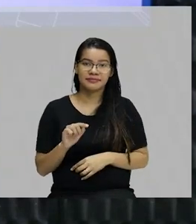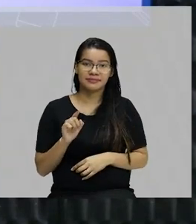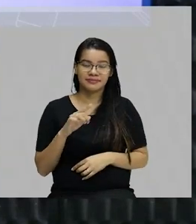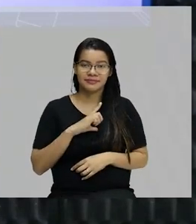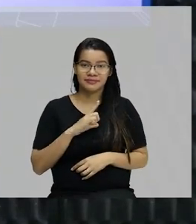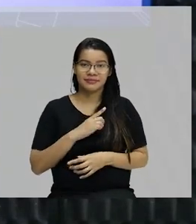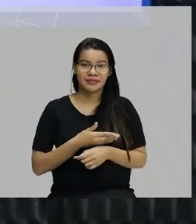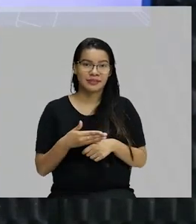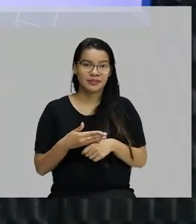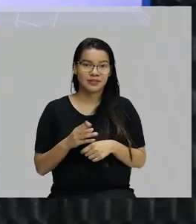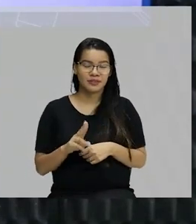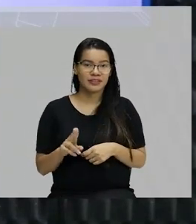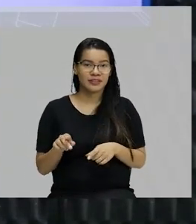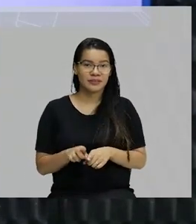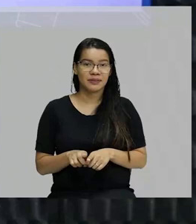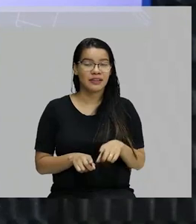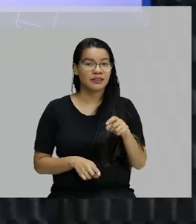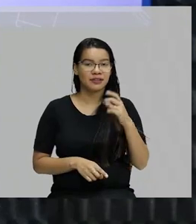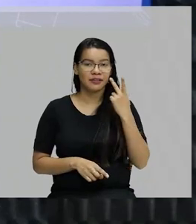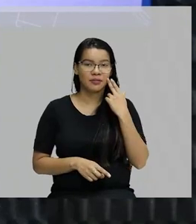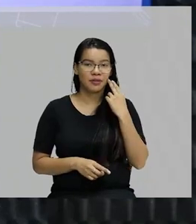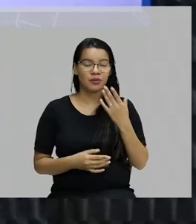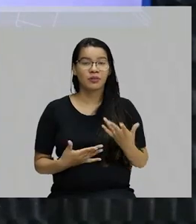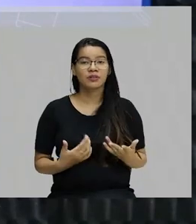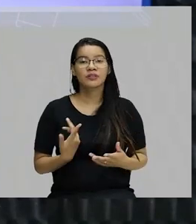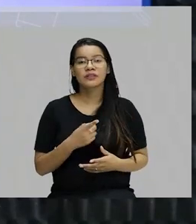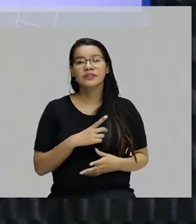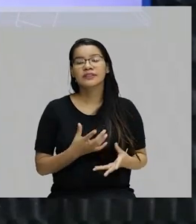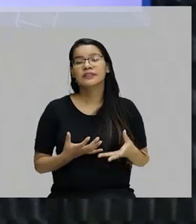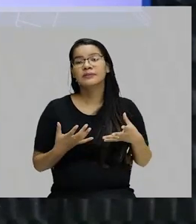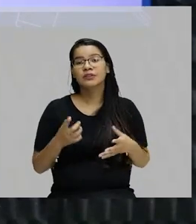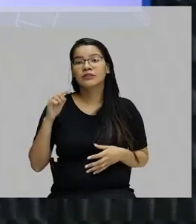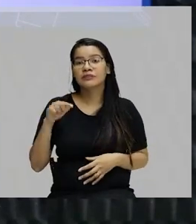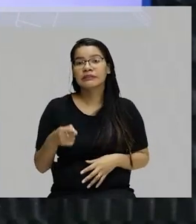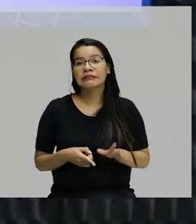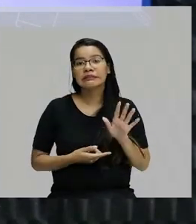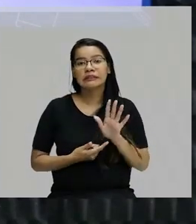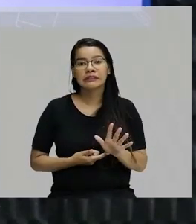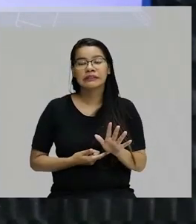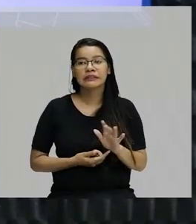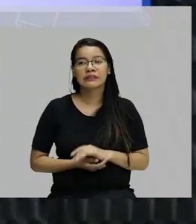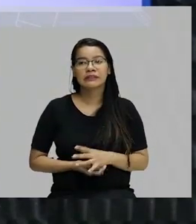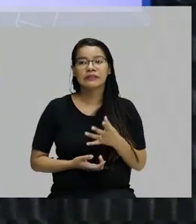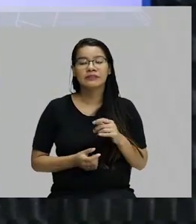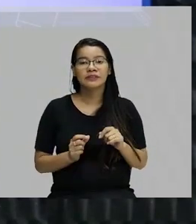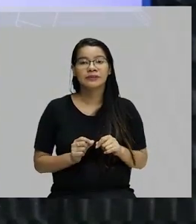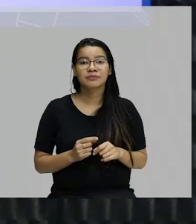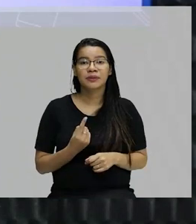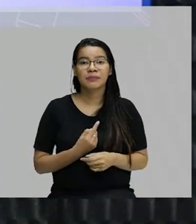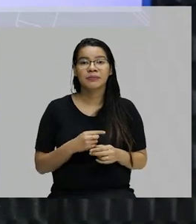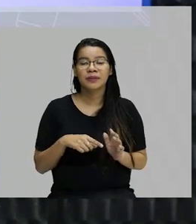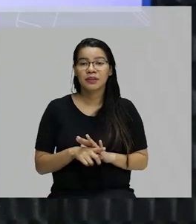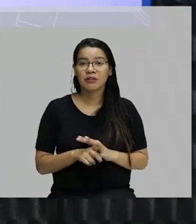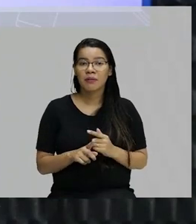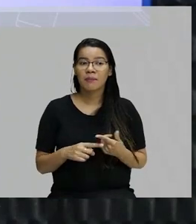também é bem comum quando a gente quer dar uma ênfase na verdade a gente quer apenas dá uma ênfase a gente quer fazer uma pergunta mas tá